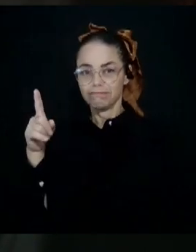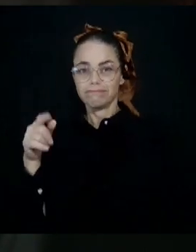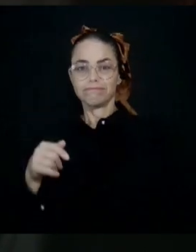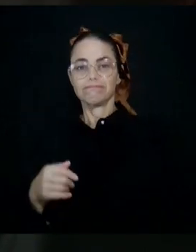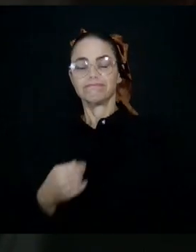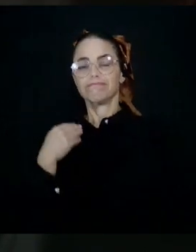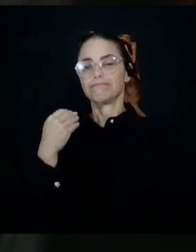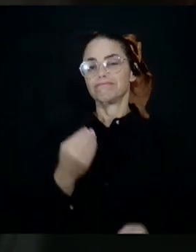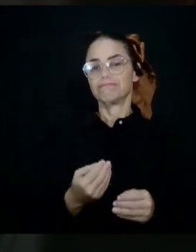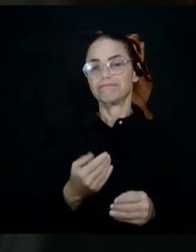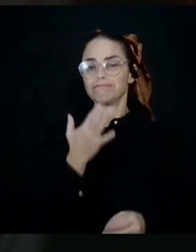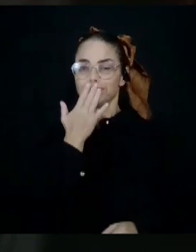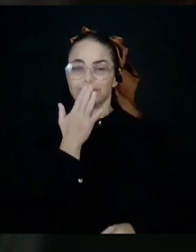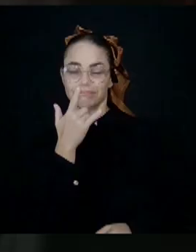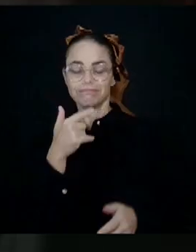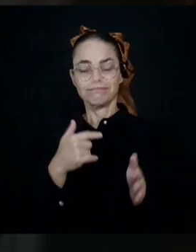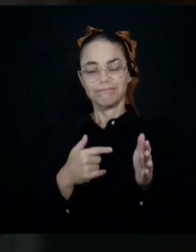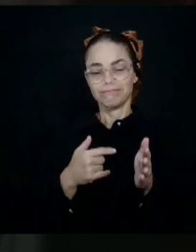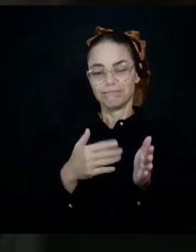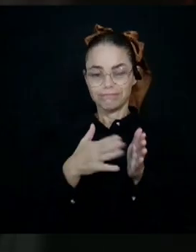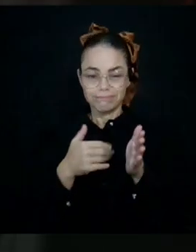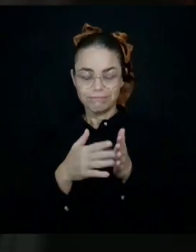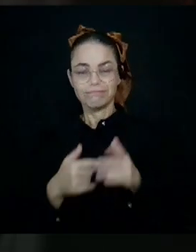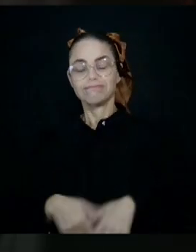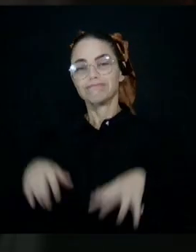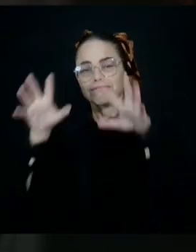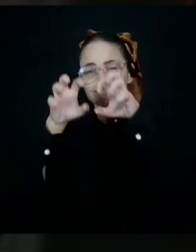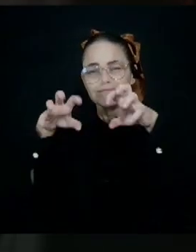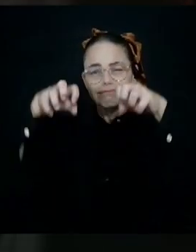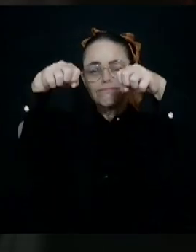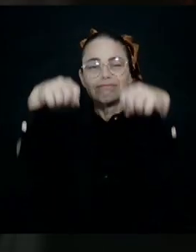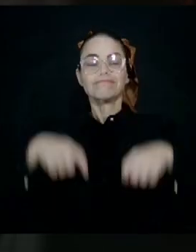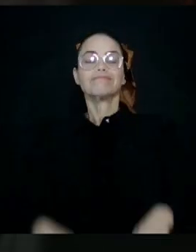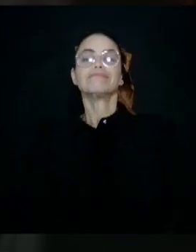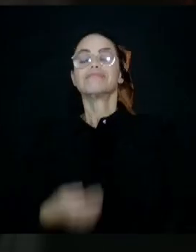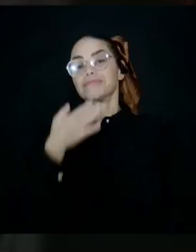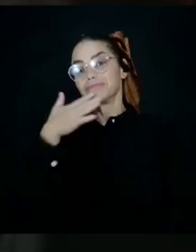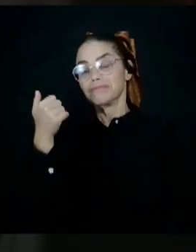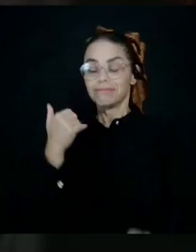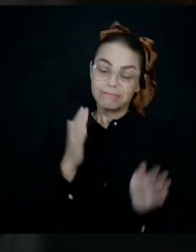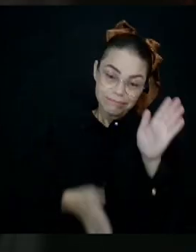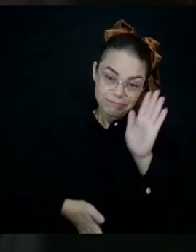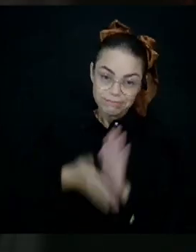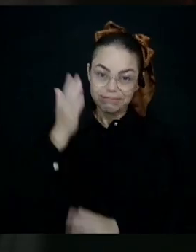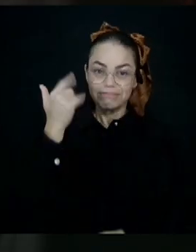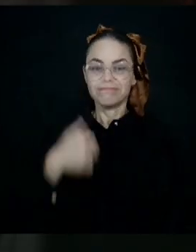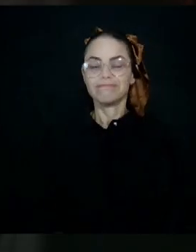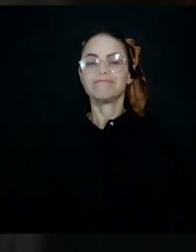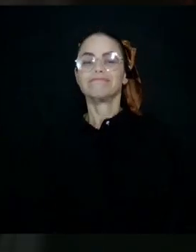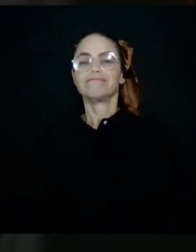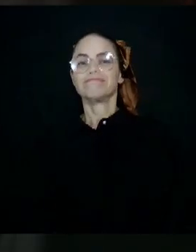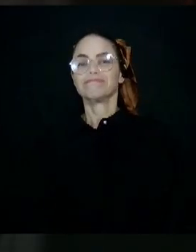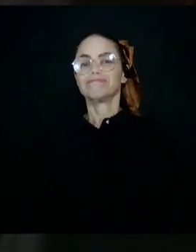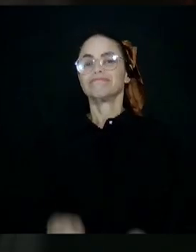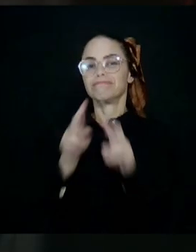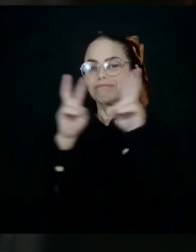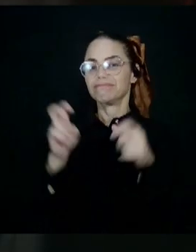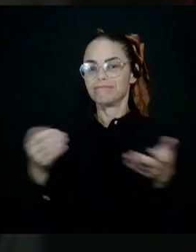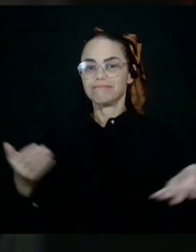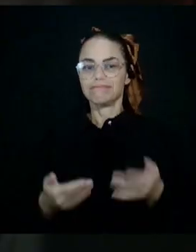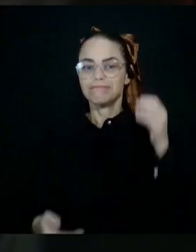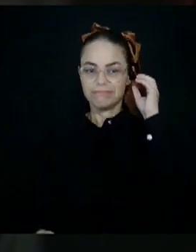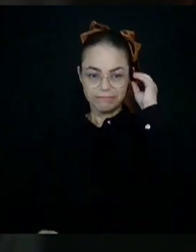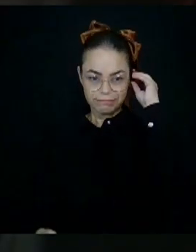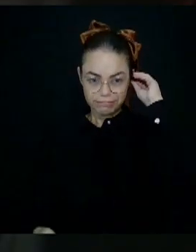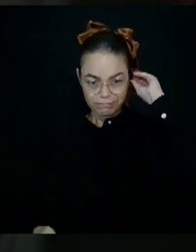prefere. O dia tá cinza lá fora, mas vamos dar uma corzinha nele e vamos embora. E a gente fala do nosso tema de hoje, né?